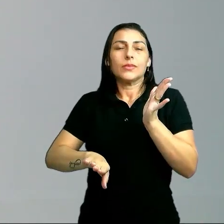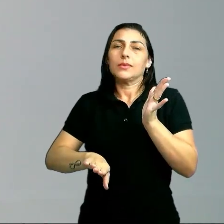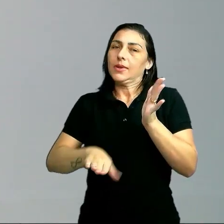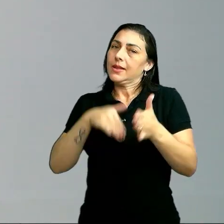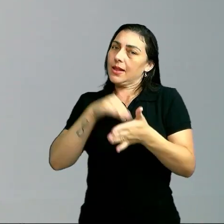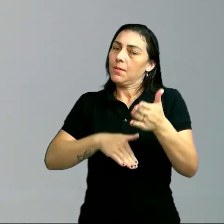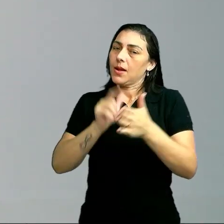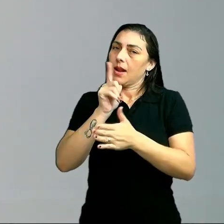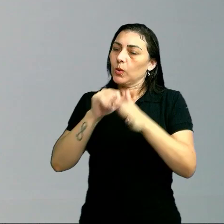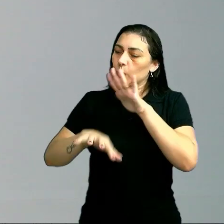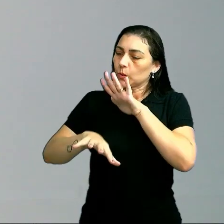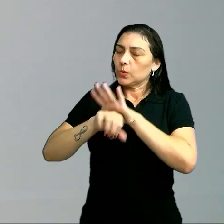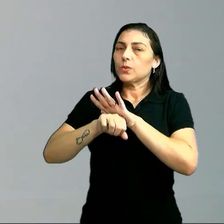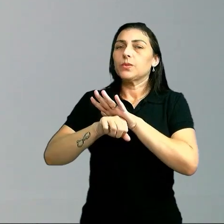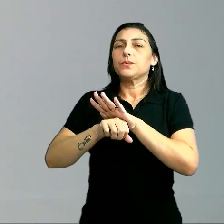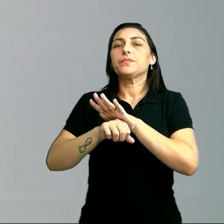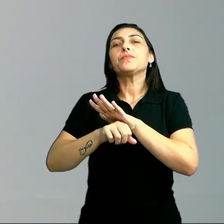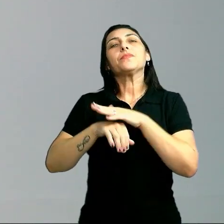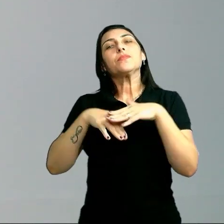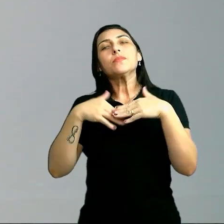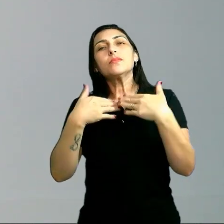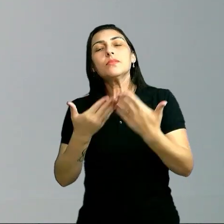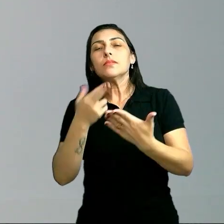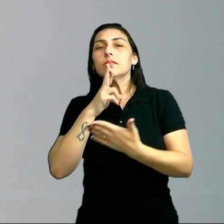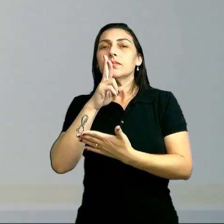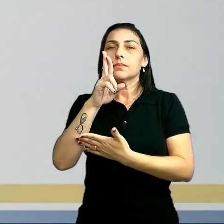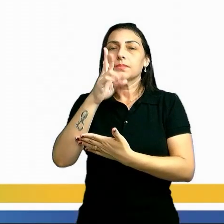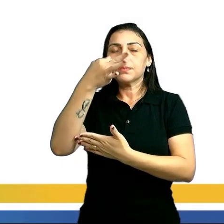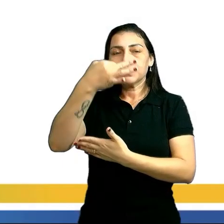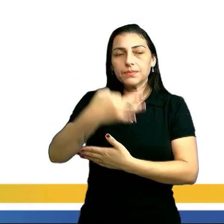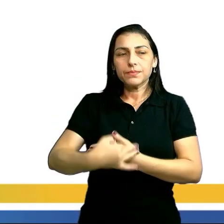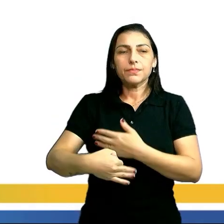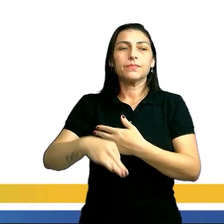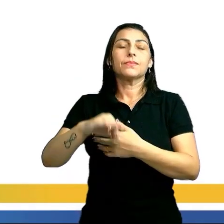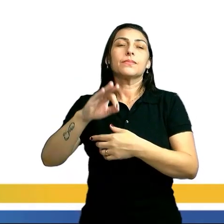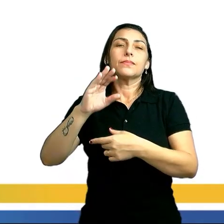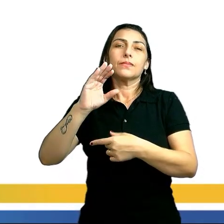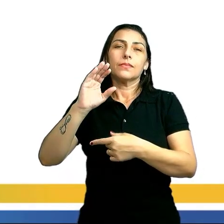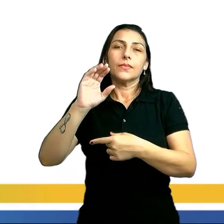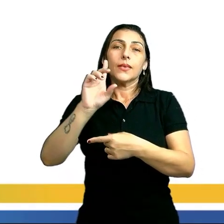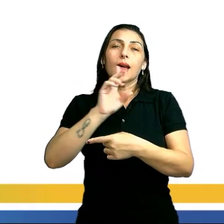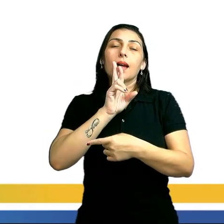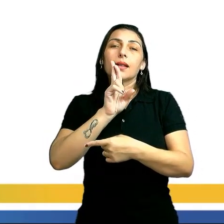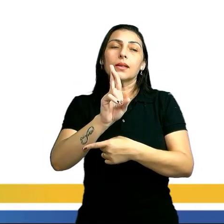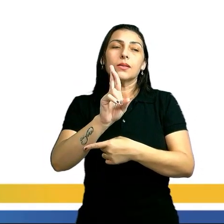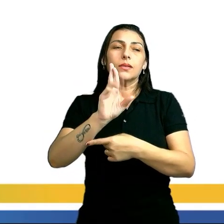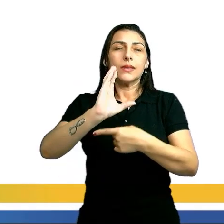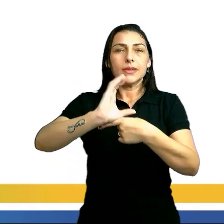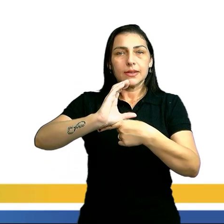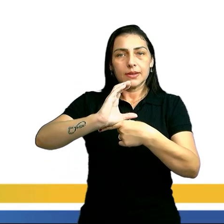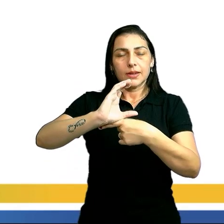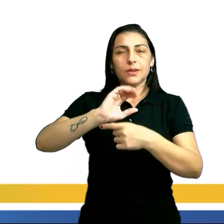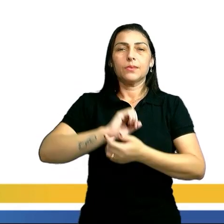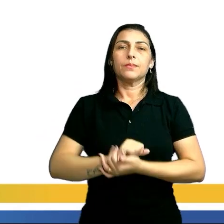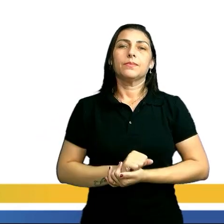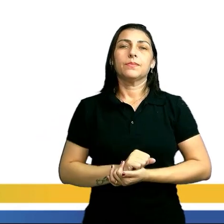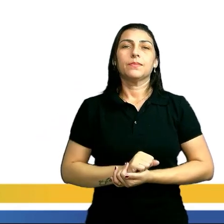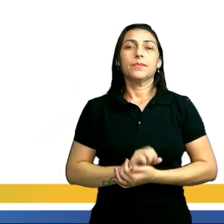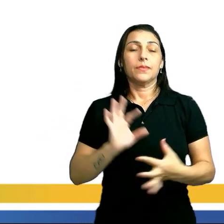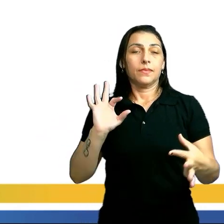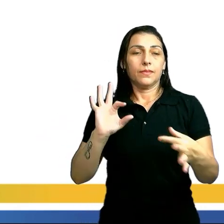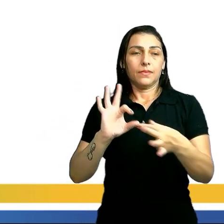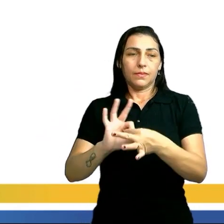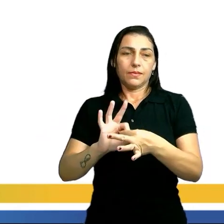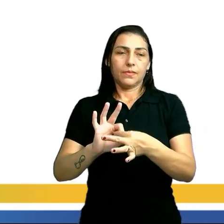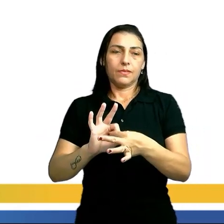impeça dela ser absorvida. Então, obviamente, nesse caso aí, nós só temos uma alternativa, que é a alternativa C,